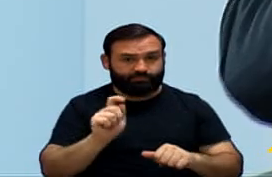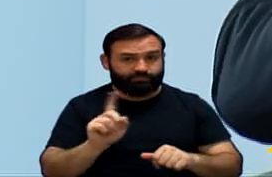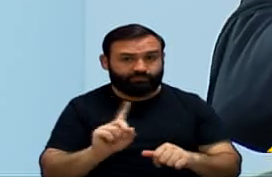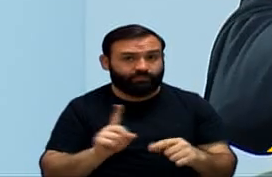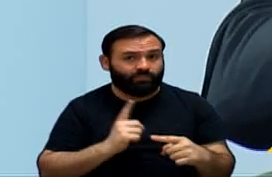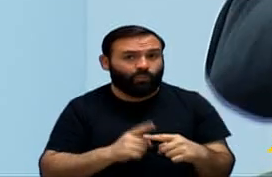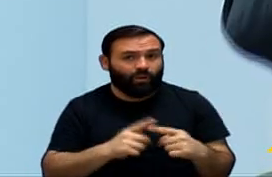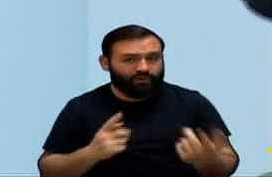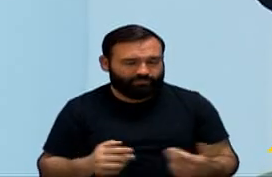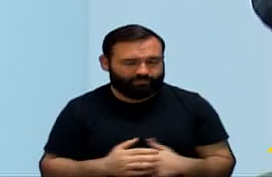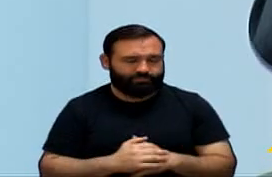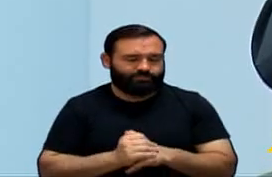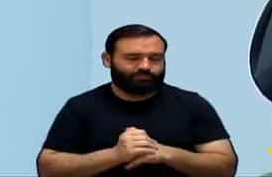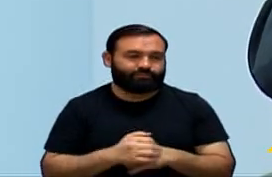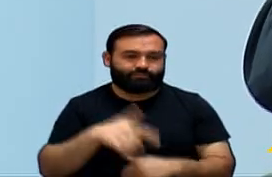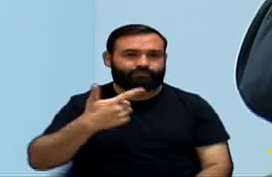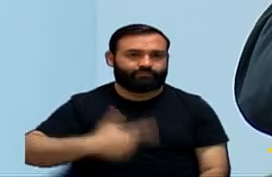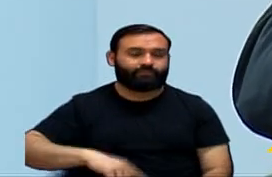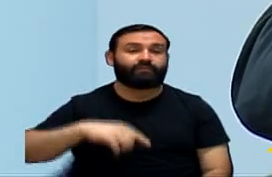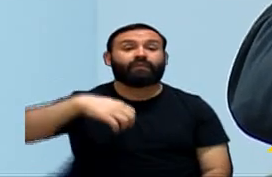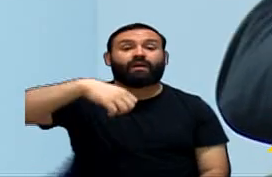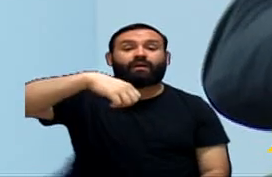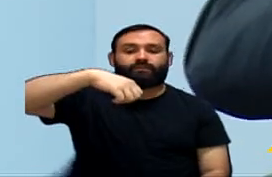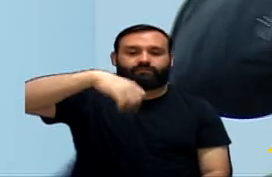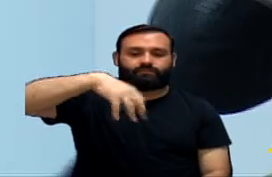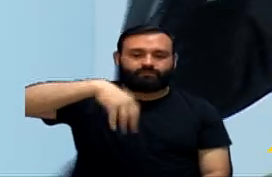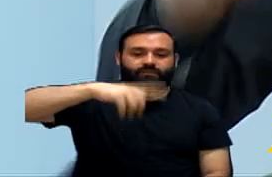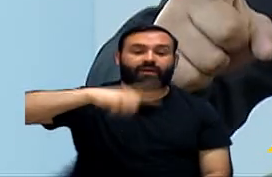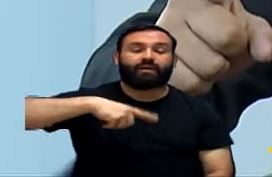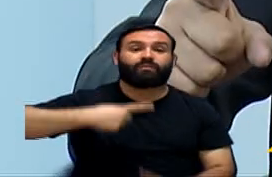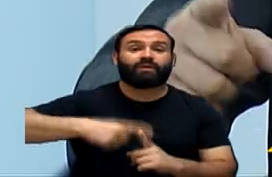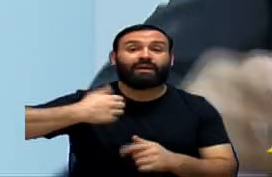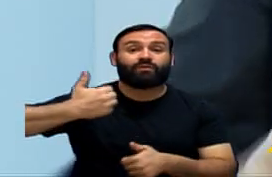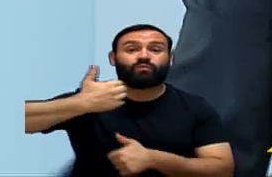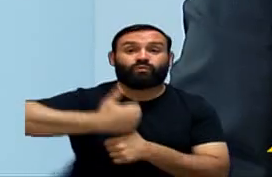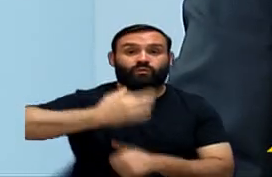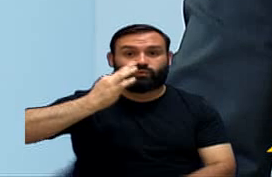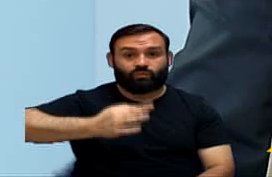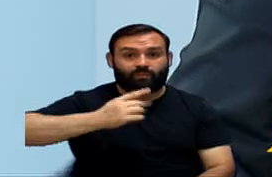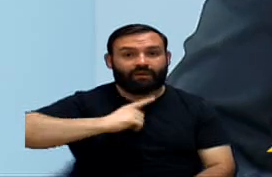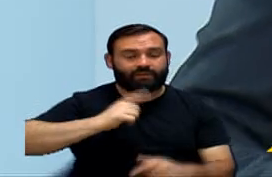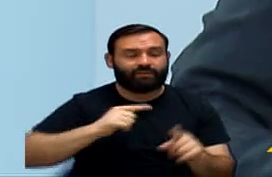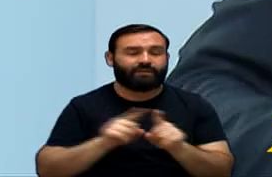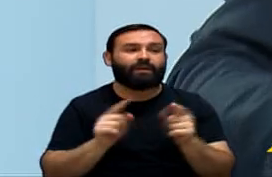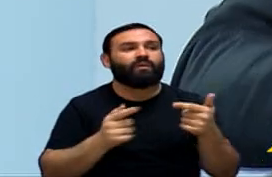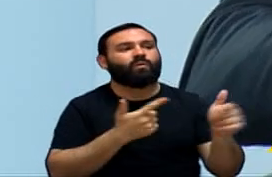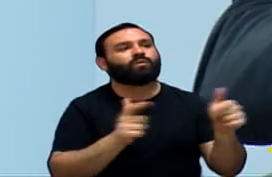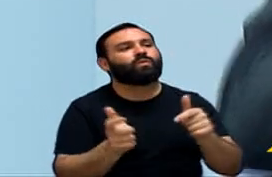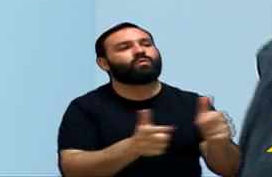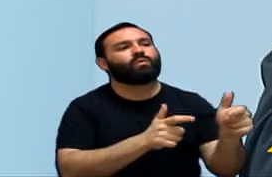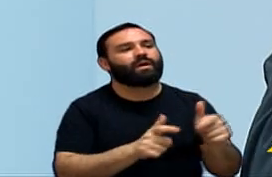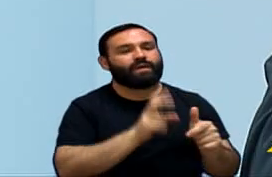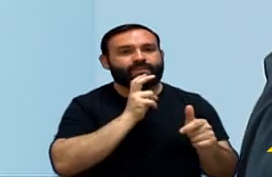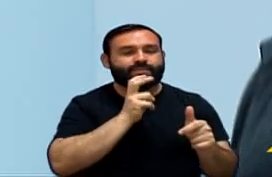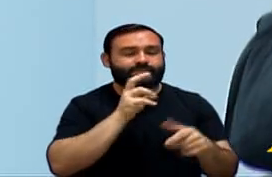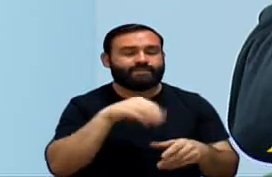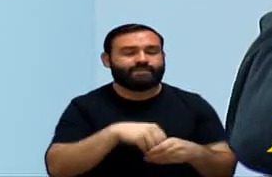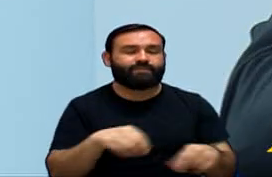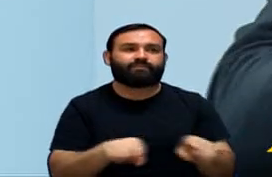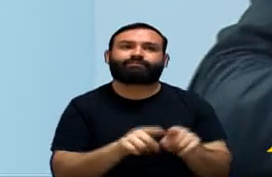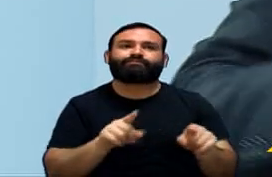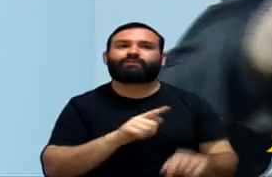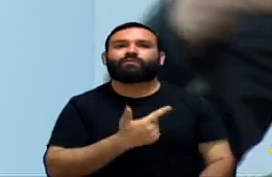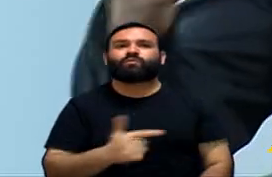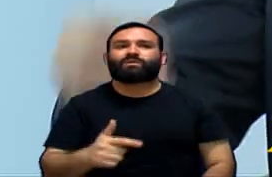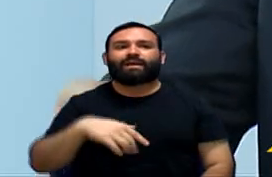mais uma coisa Vereador essa essas lâmpadas é para substituição mas existem diversos outros pontos na cidade de Sorocaba que